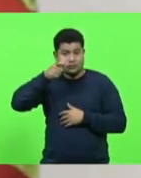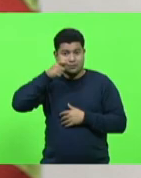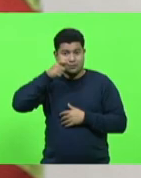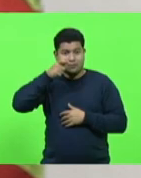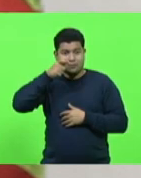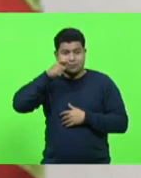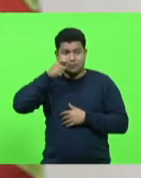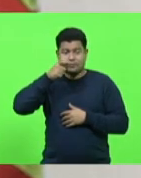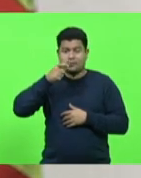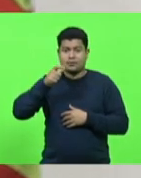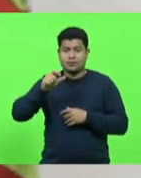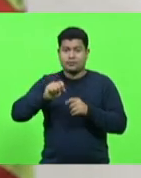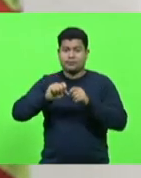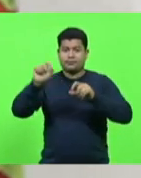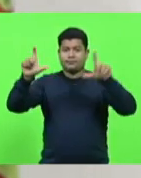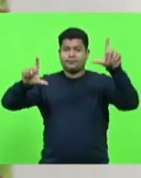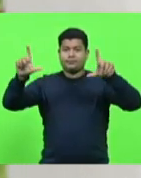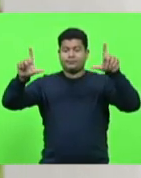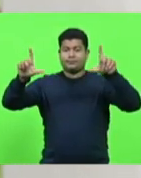pela TVAL,